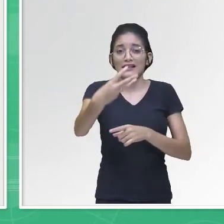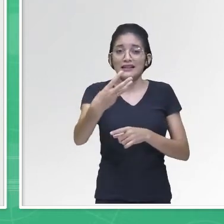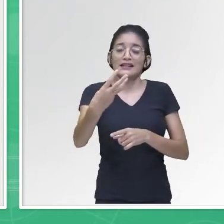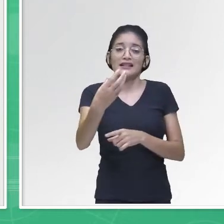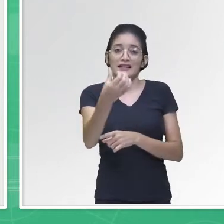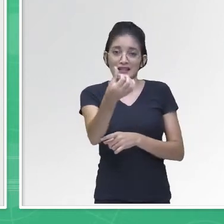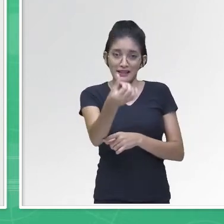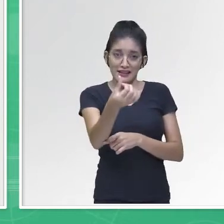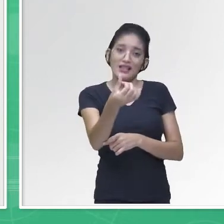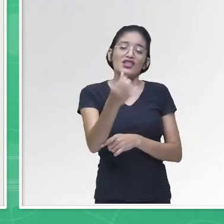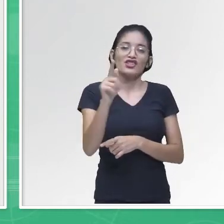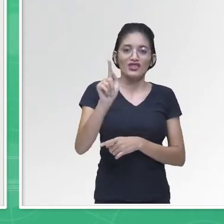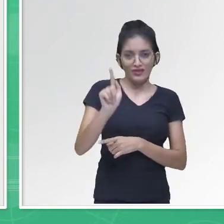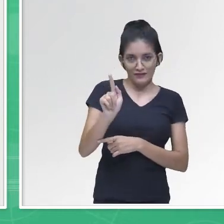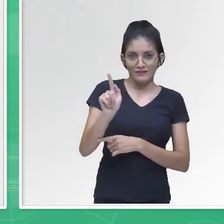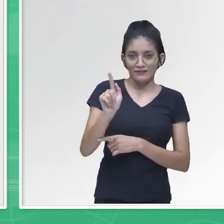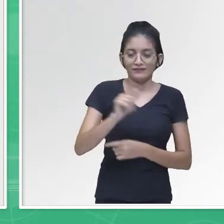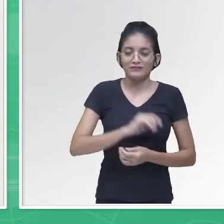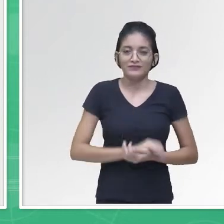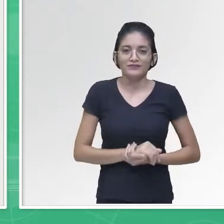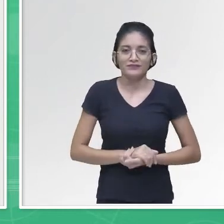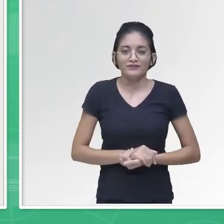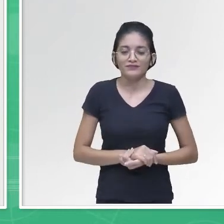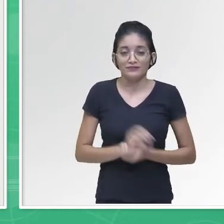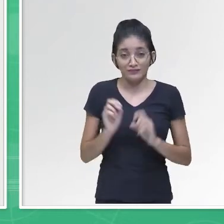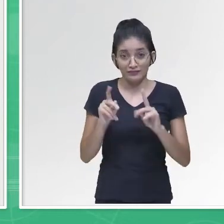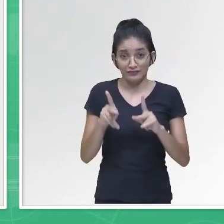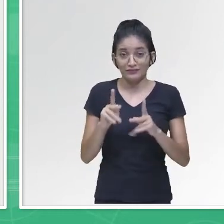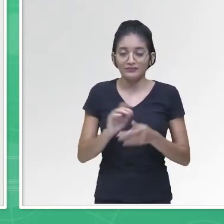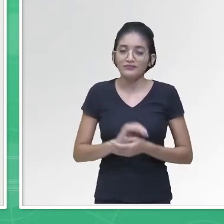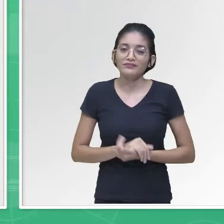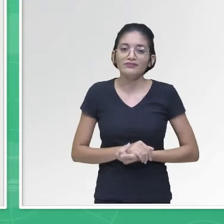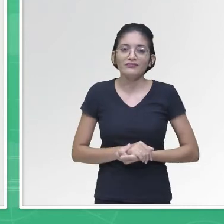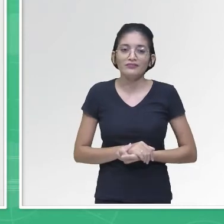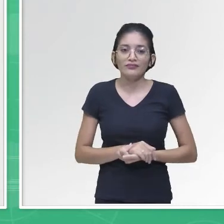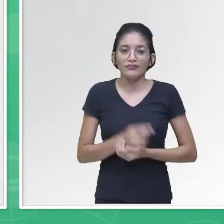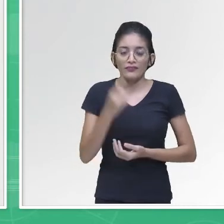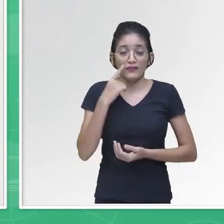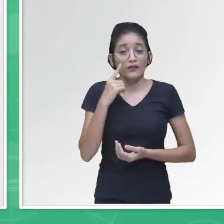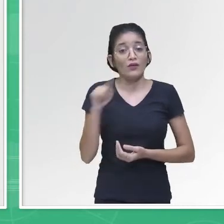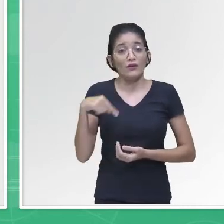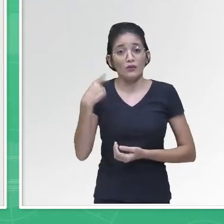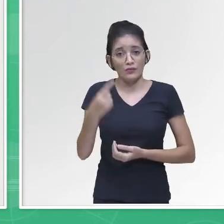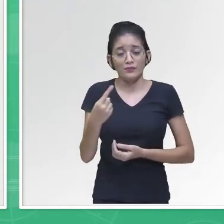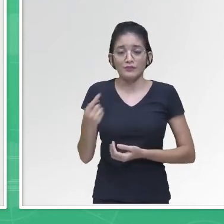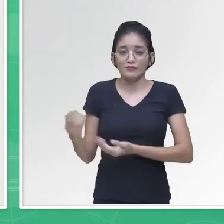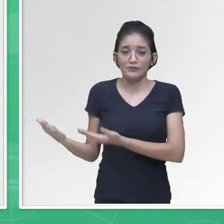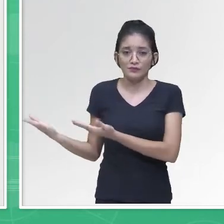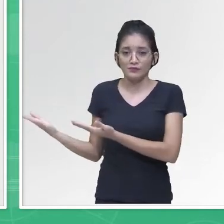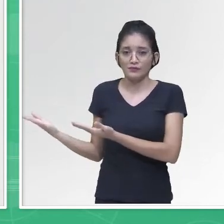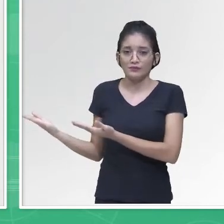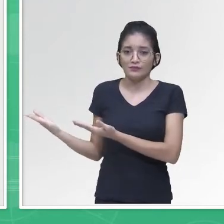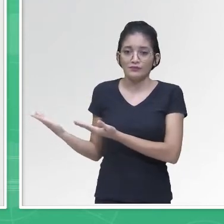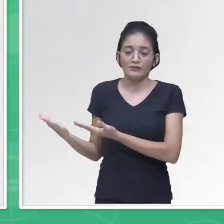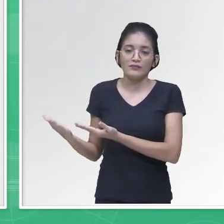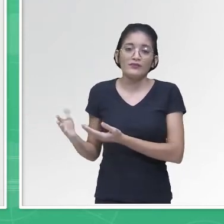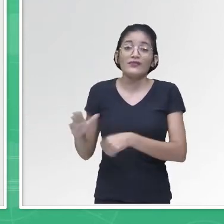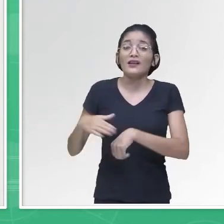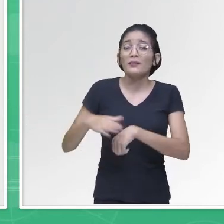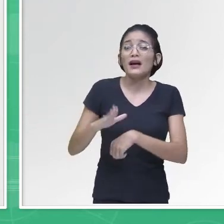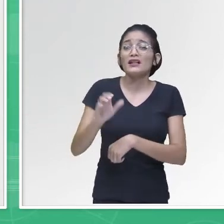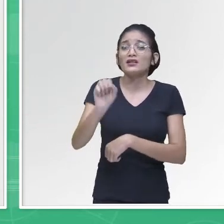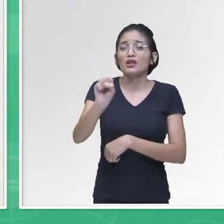gramas. Tudo bem? Ok? E vamos aqui para a próxima, solução